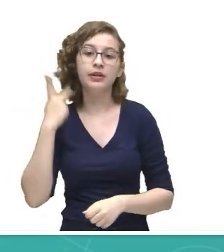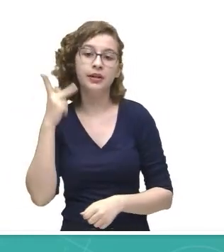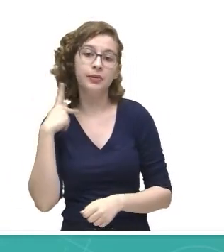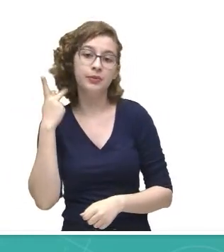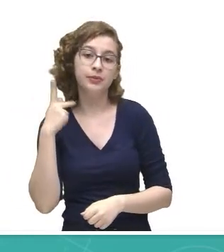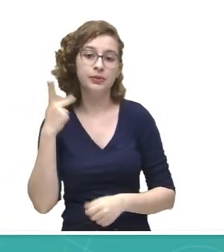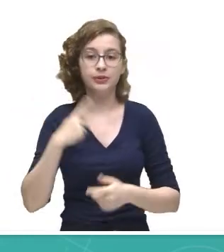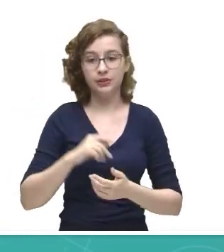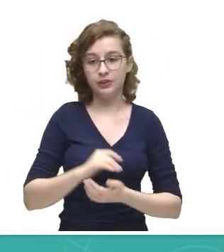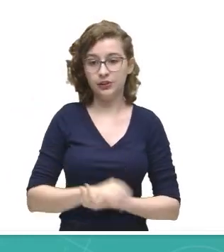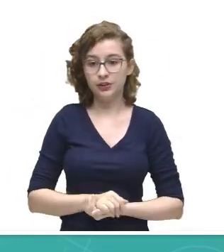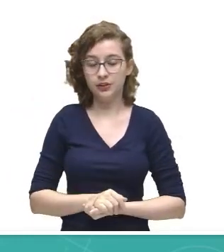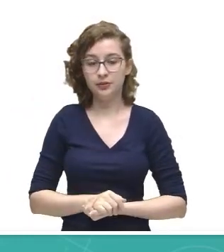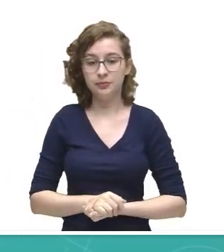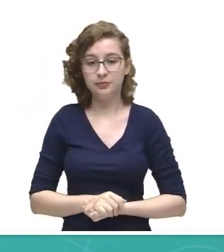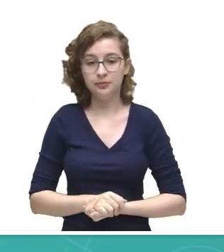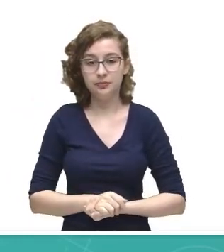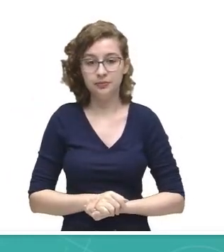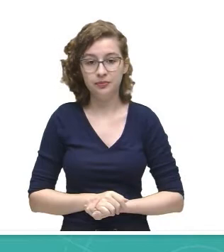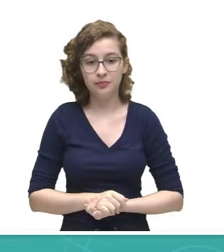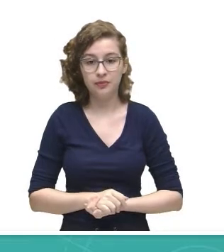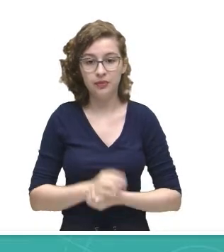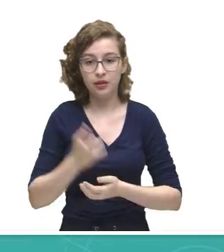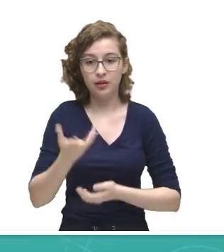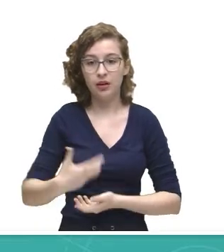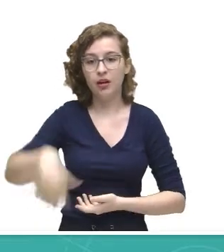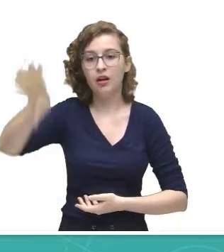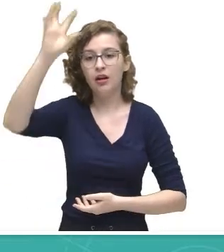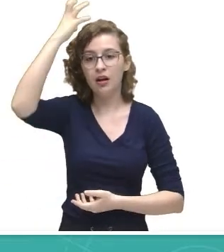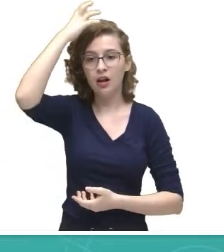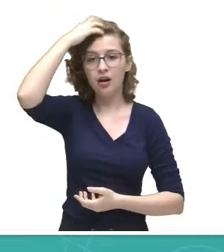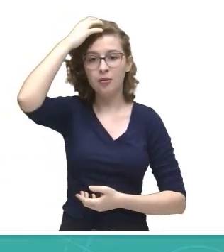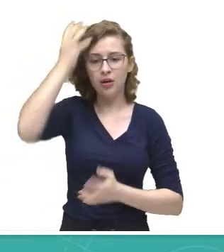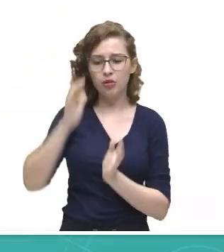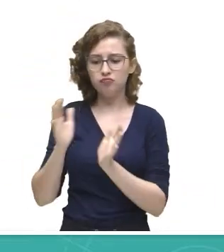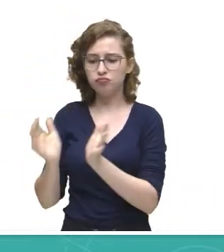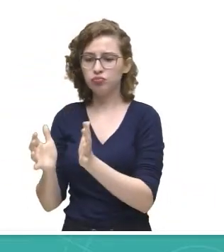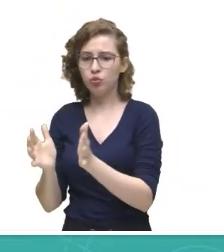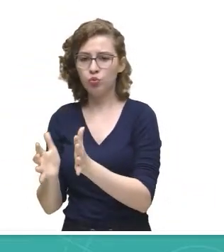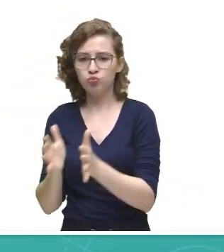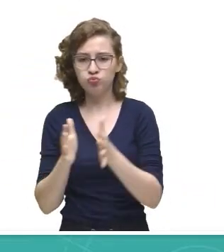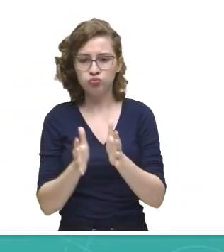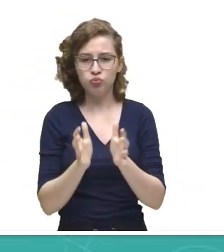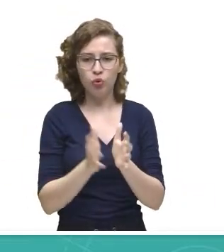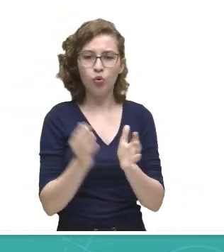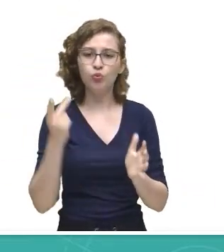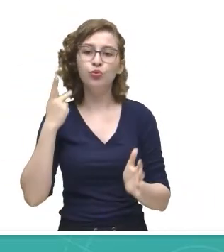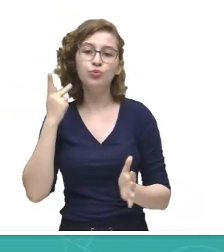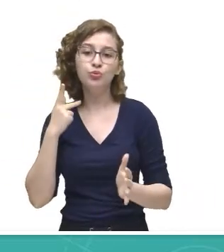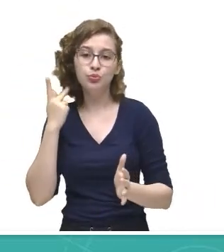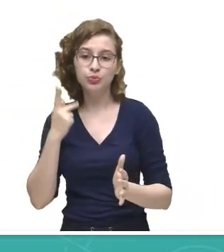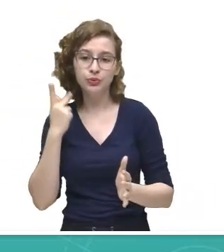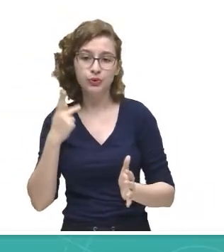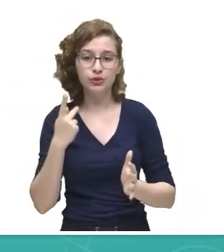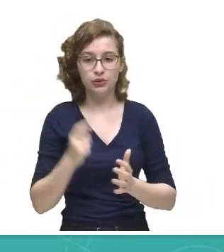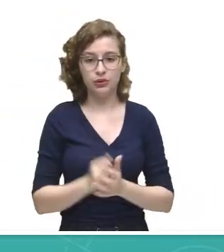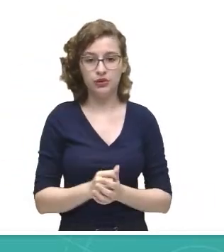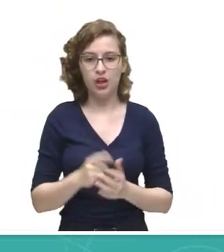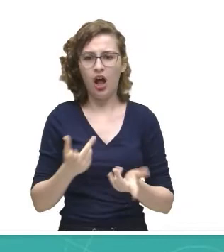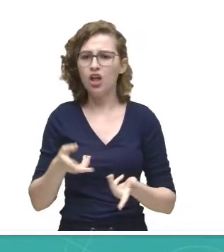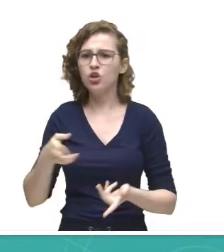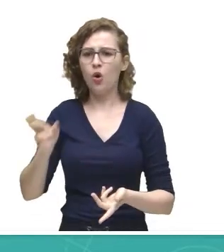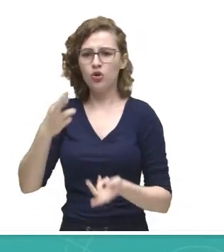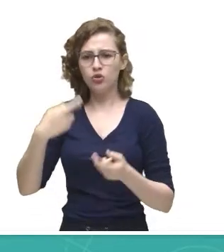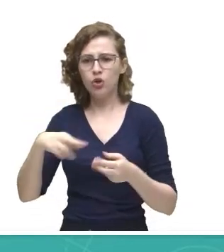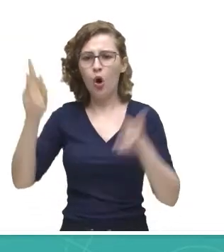ponto. Lembrando aí que a monarquia agora ela tinha seus parlamentares aí para dividir essas funções, não cabia somente ao rei essa